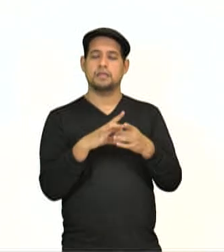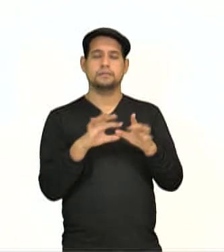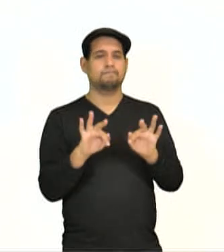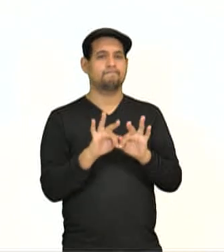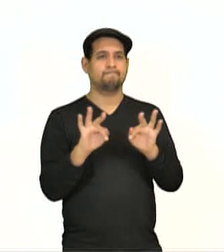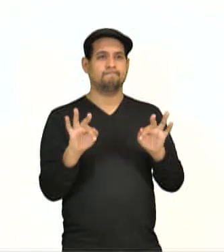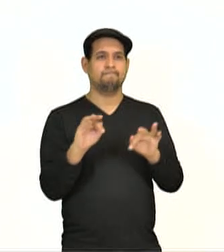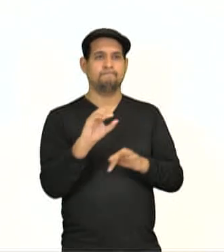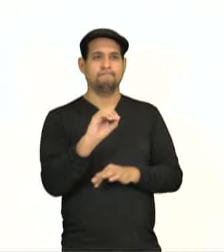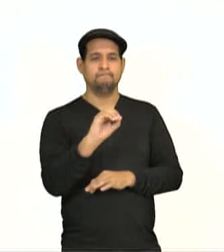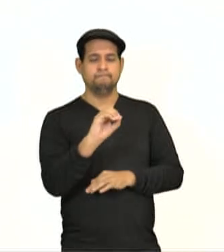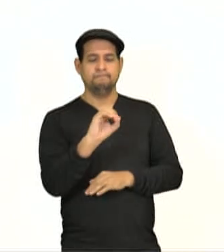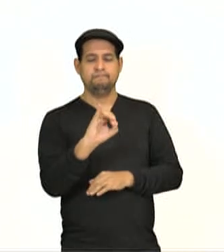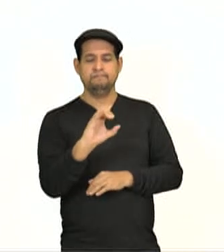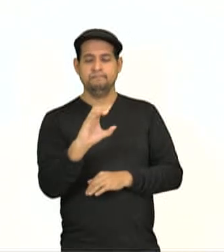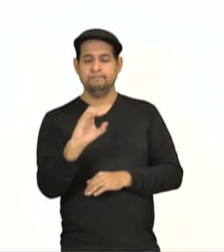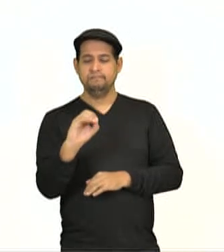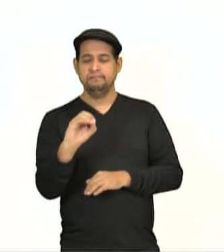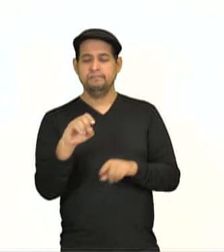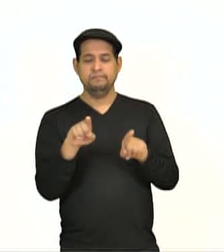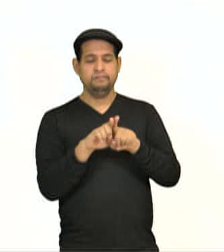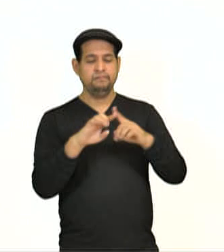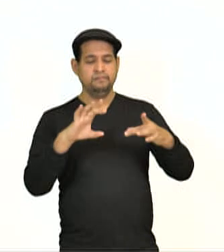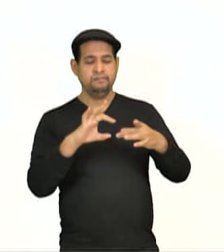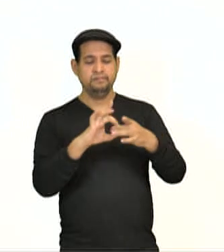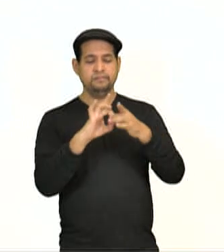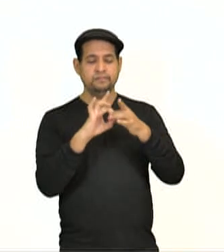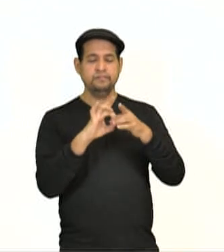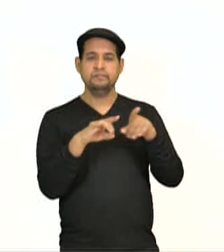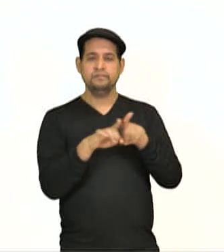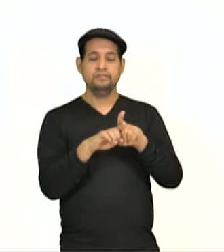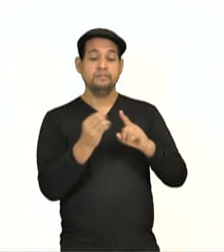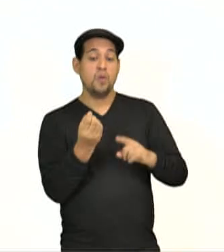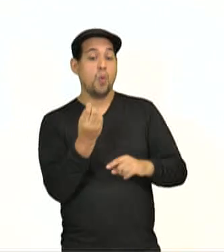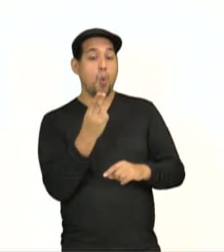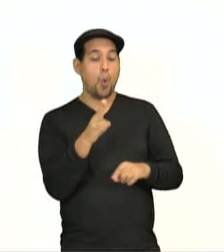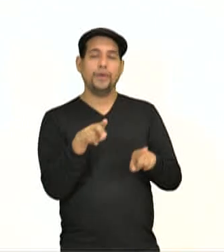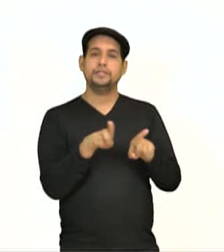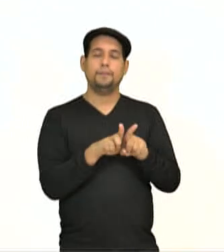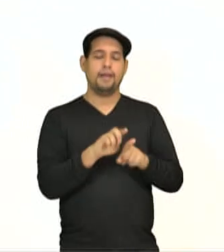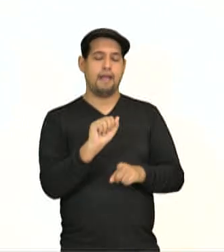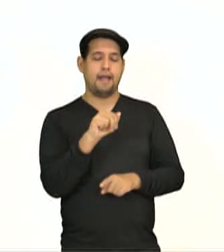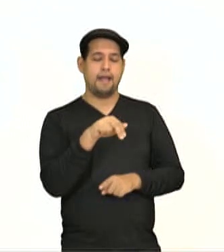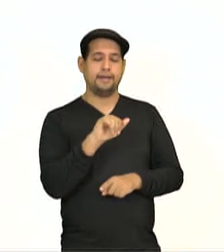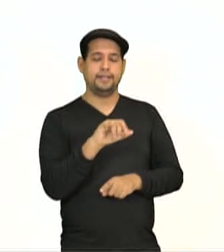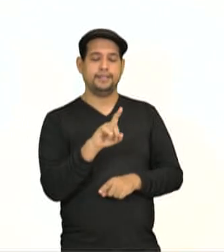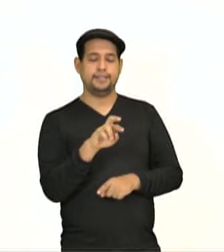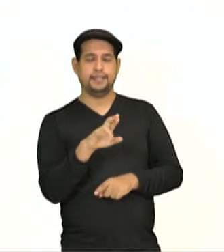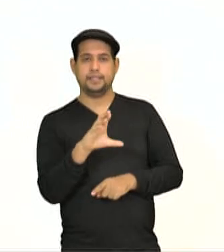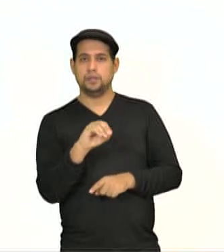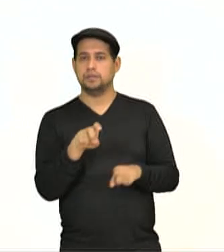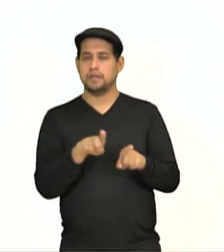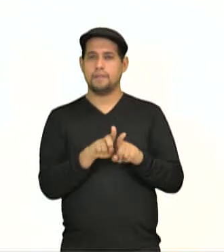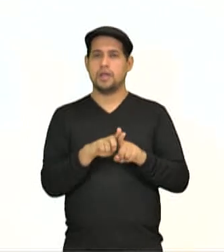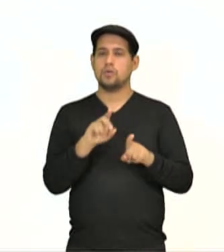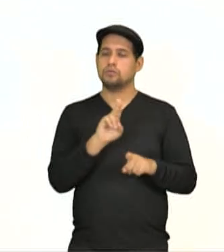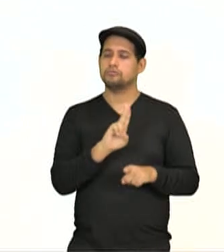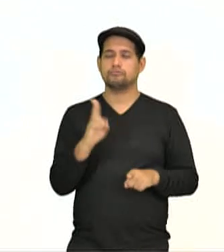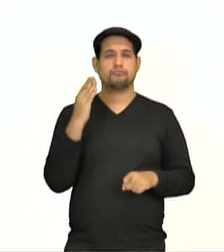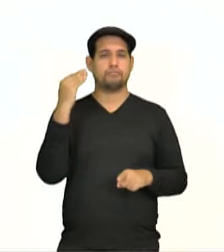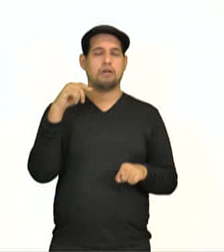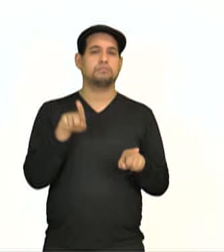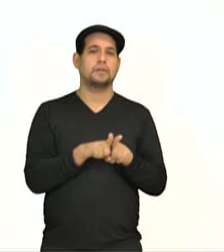e oico, anidrido etanóico, ou anidrido acético, um nome